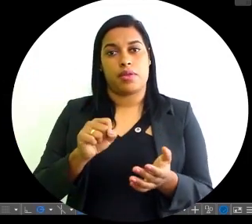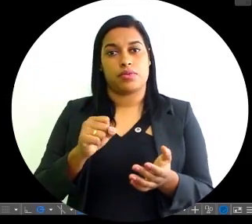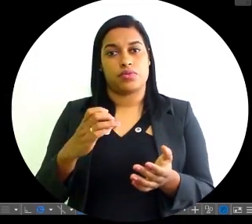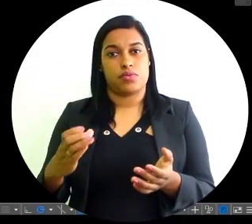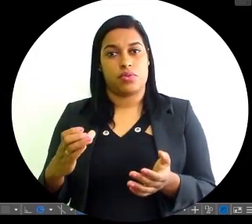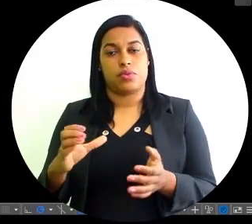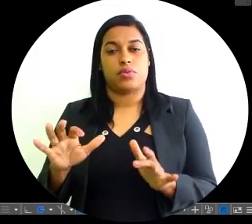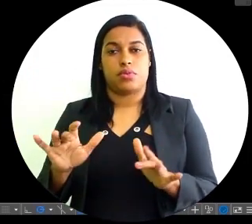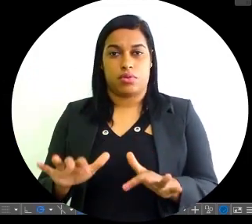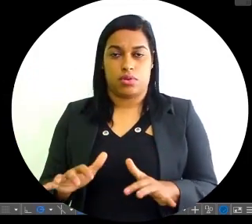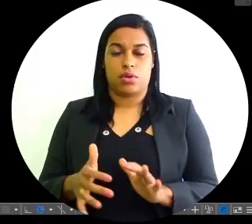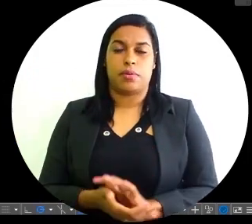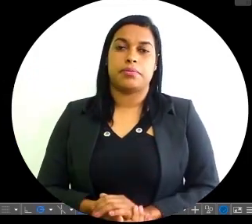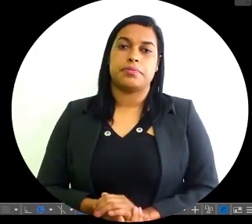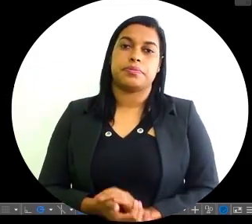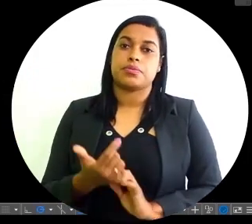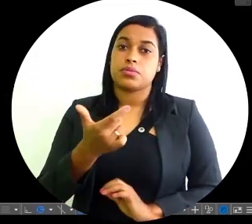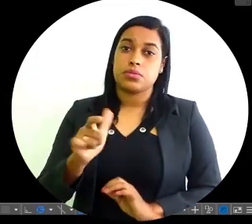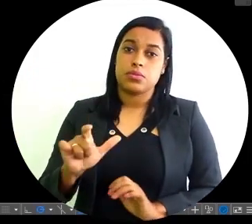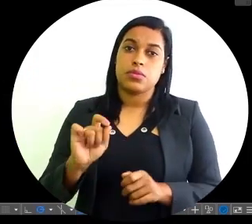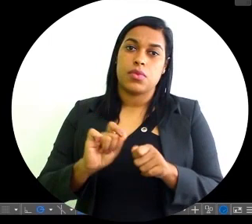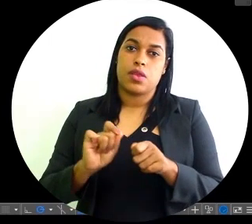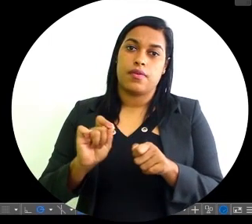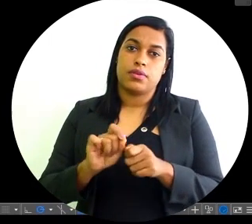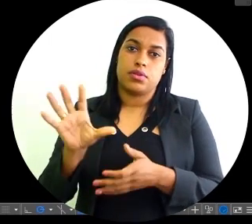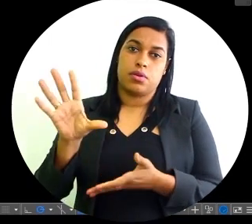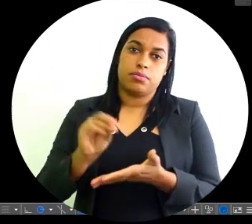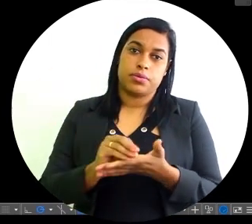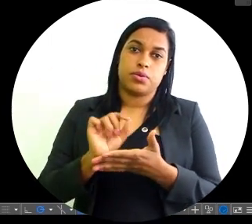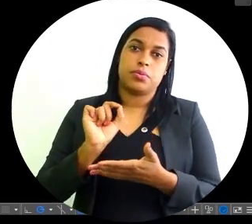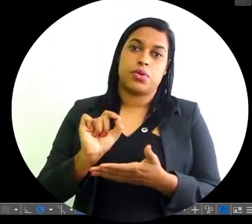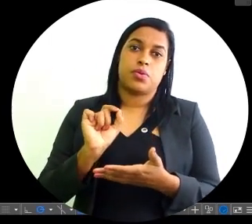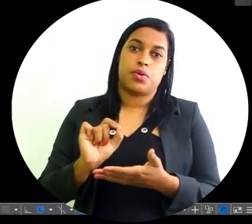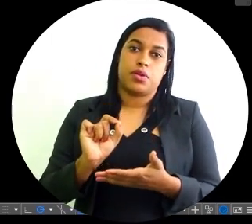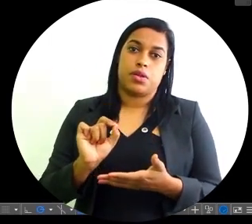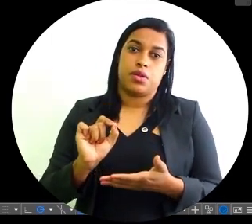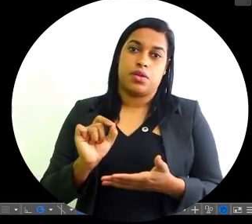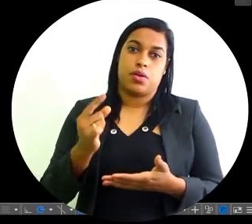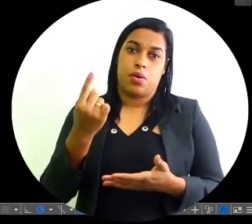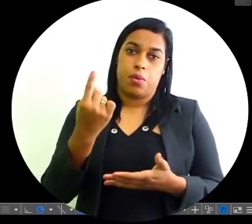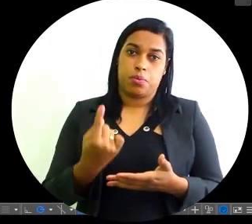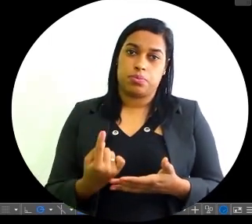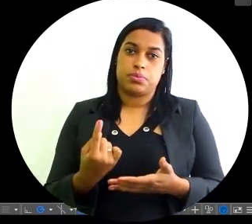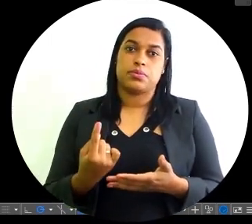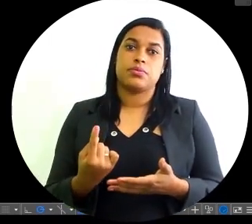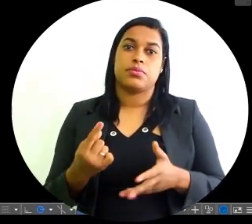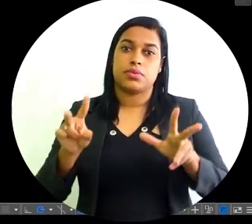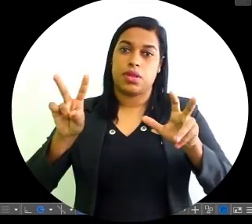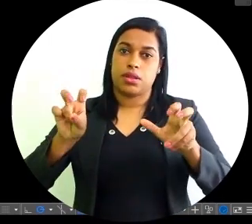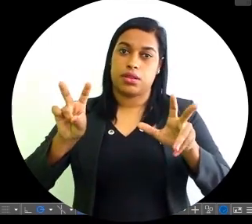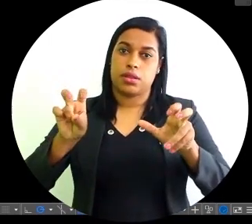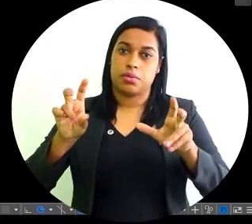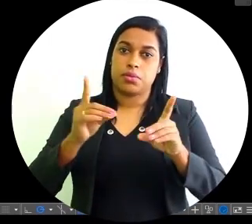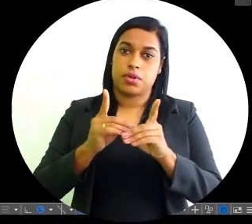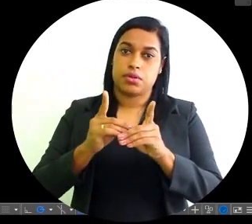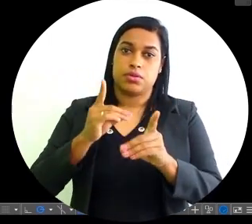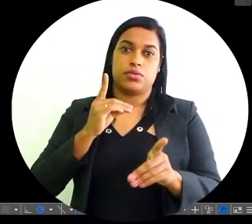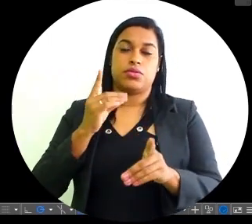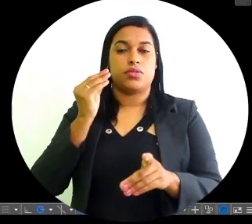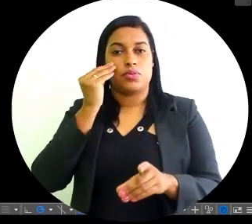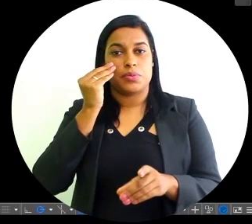teclado. Uma outra forma de fazer cópias é fazer uma cópia com uma determinada distância